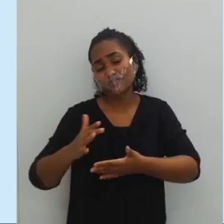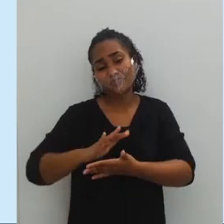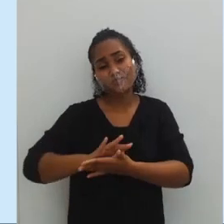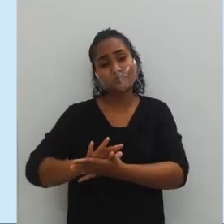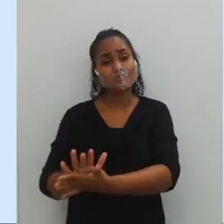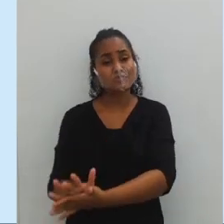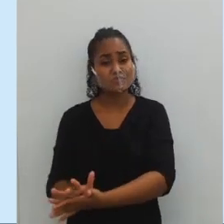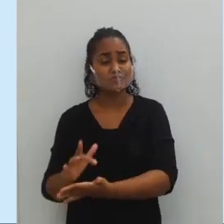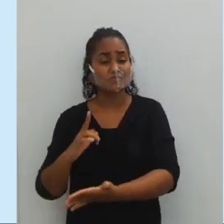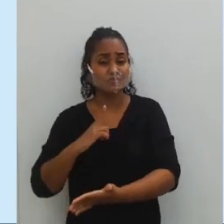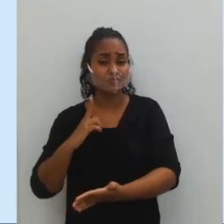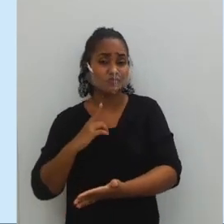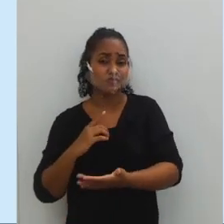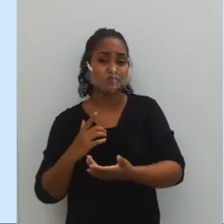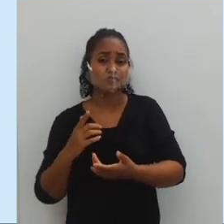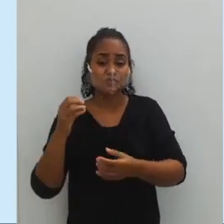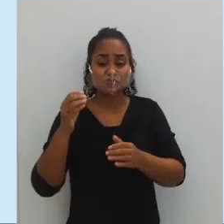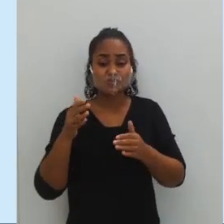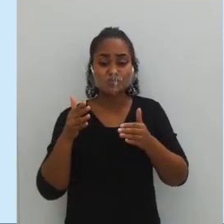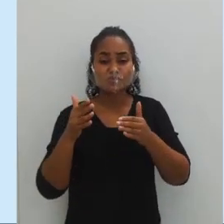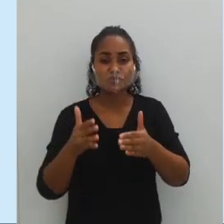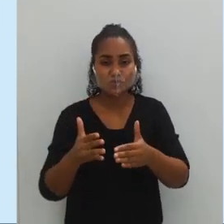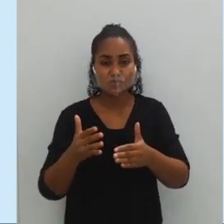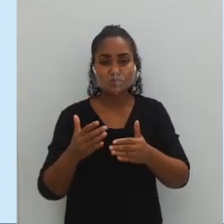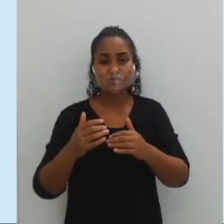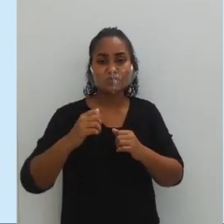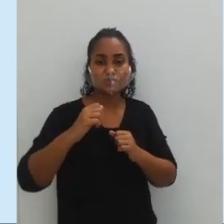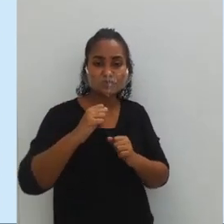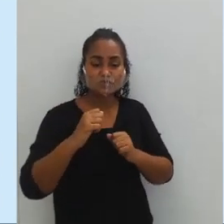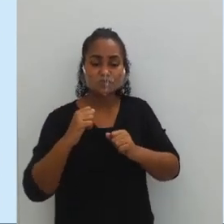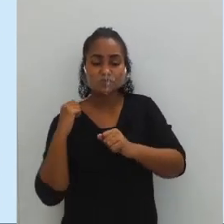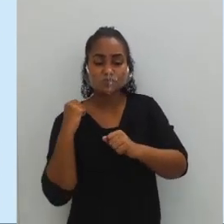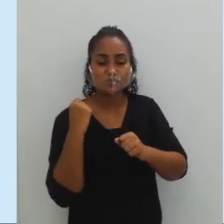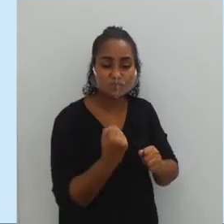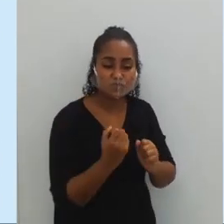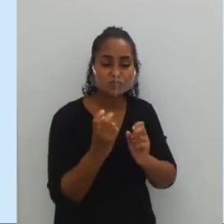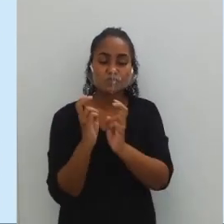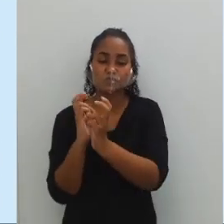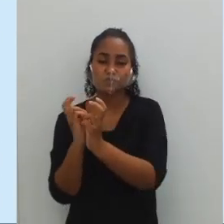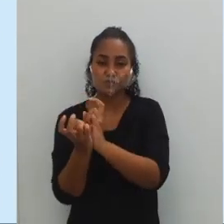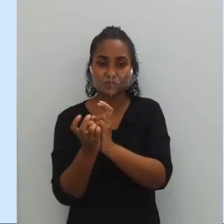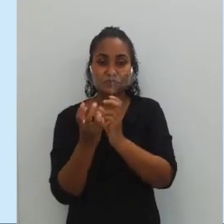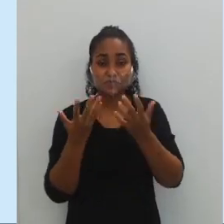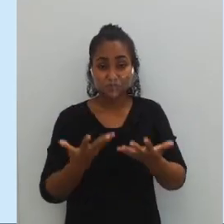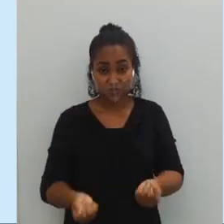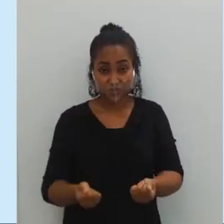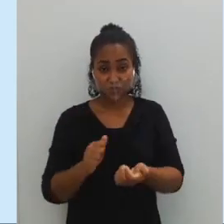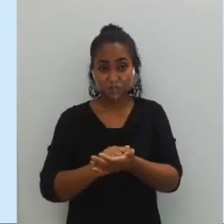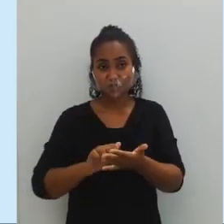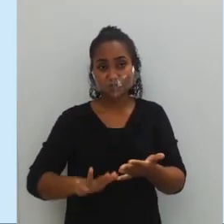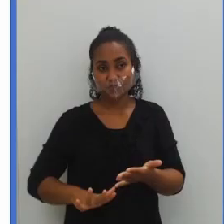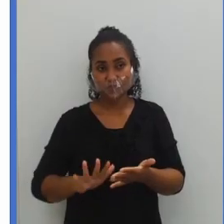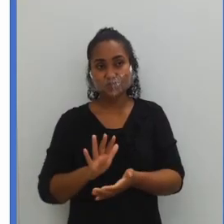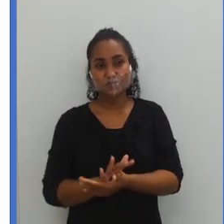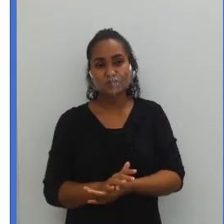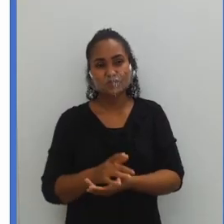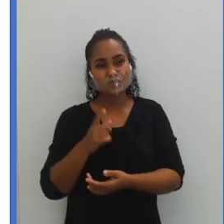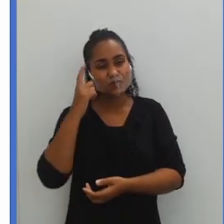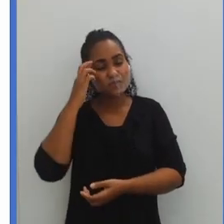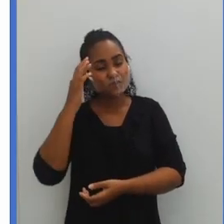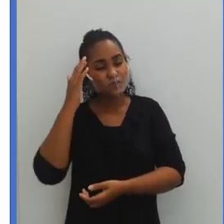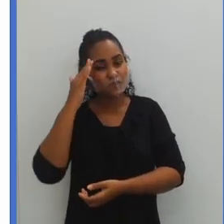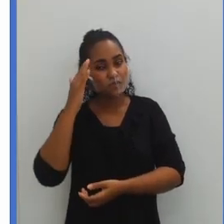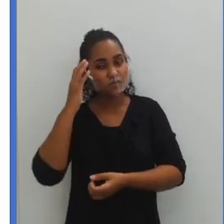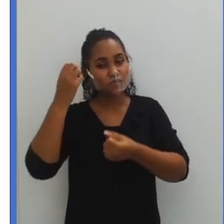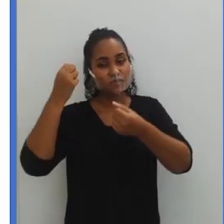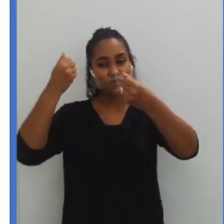do preconceito dentro das lutas brasileiras, especificamente jiu-jitsu e capoeira, vamos lá fazer a atividade? Então,